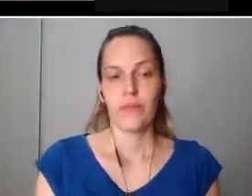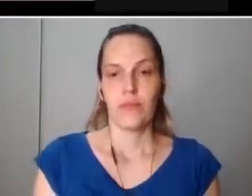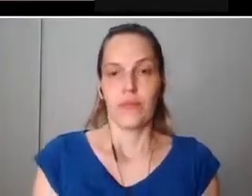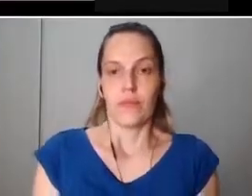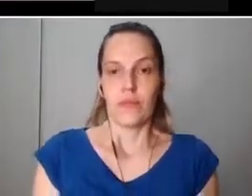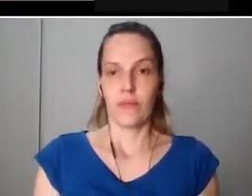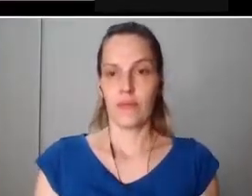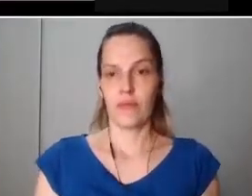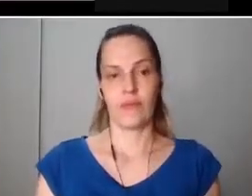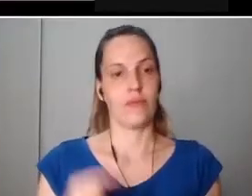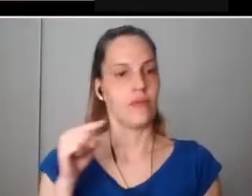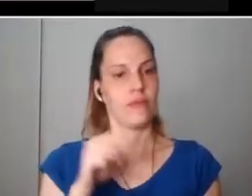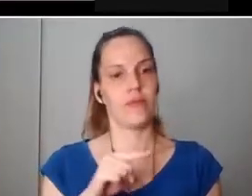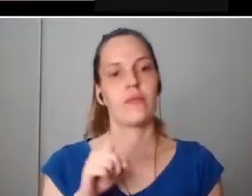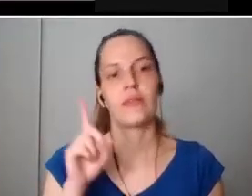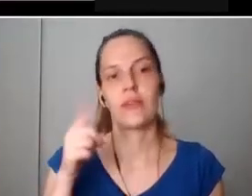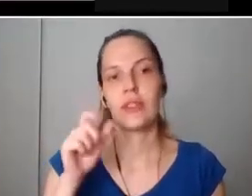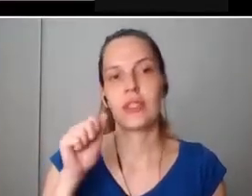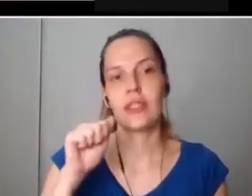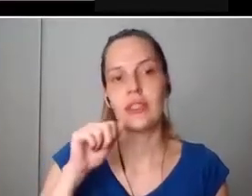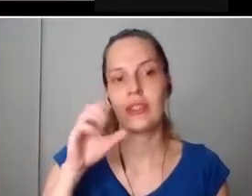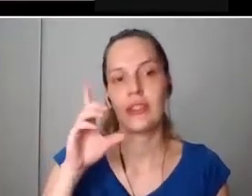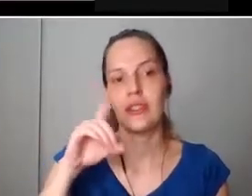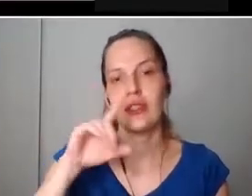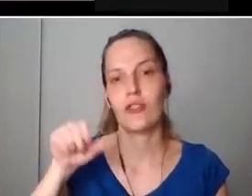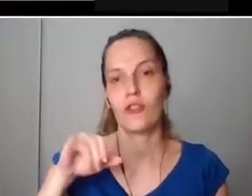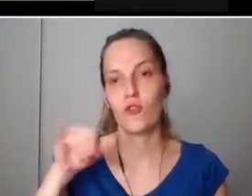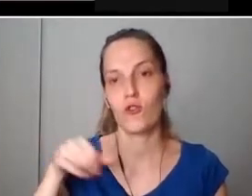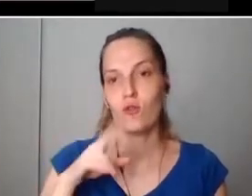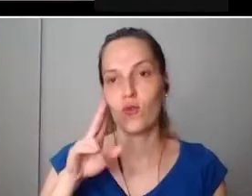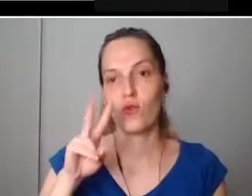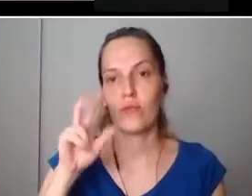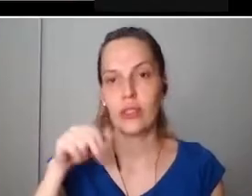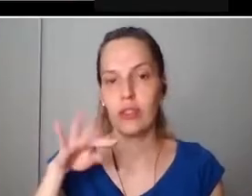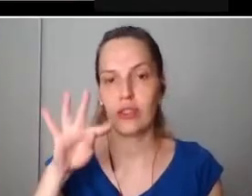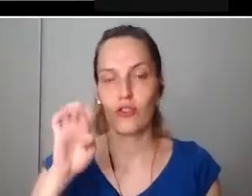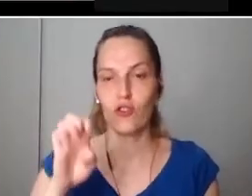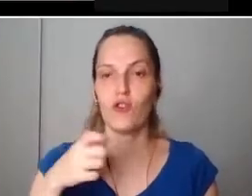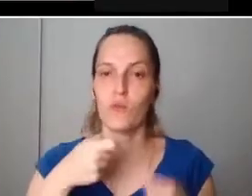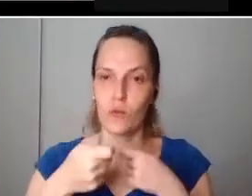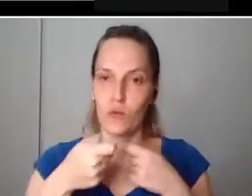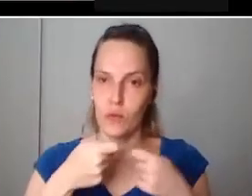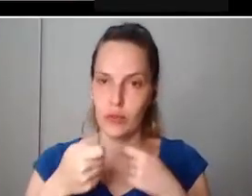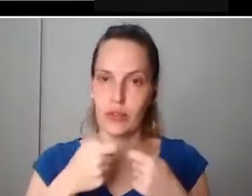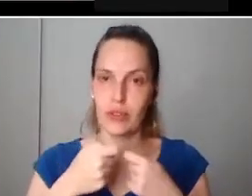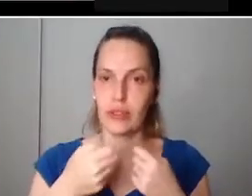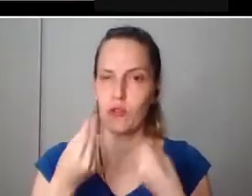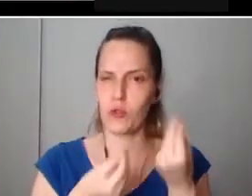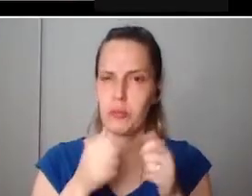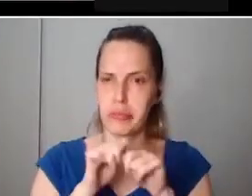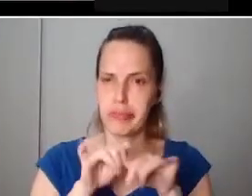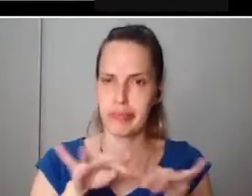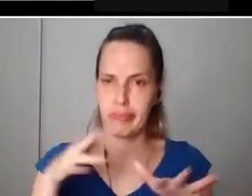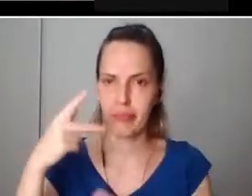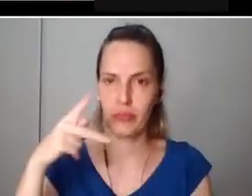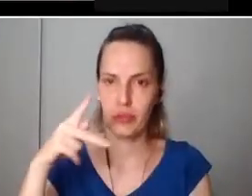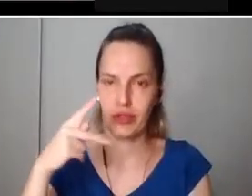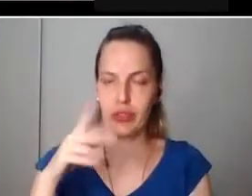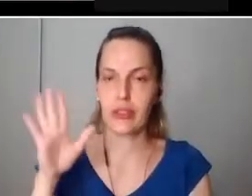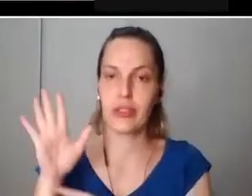o adjuvante deles, que é uma maneira de tu controlar a distribuição da proteína, isso ajuda um pouquinho a aumentar o título de